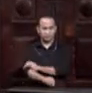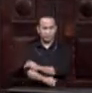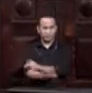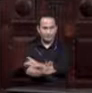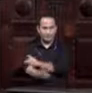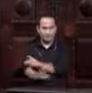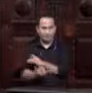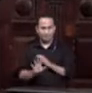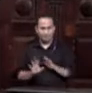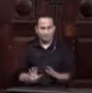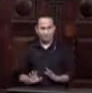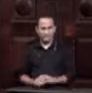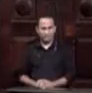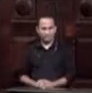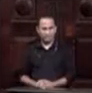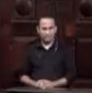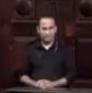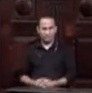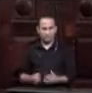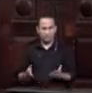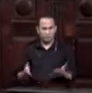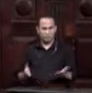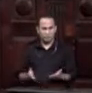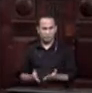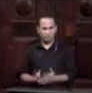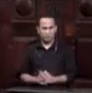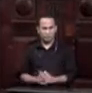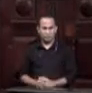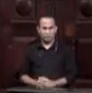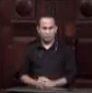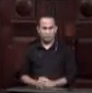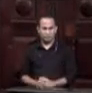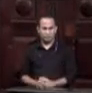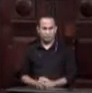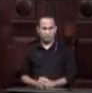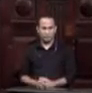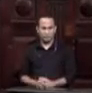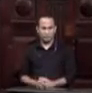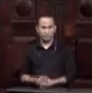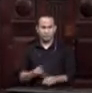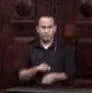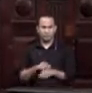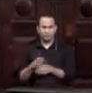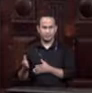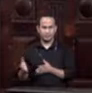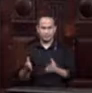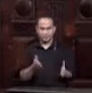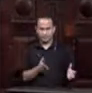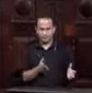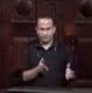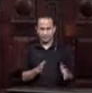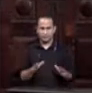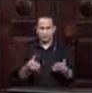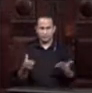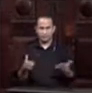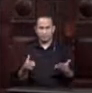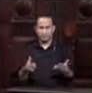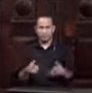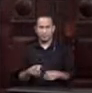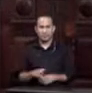mas fez jus aos anos que vem aí, aqui, atuando aqui na Assembleia